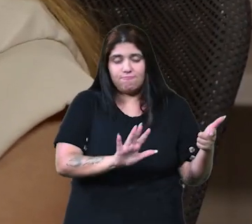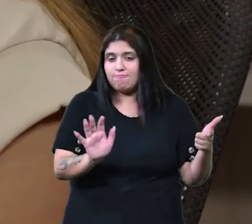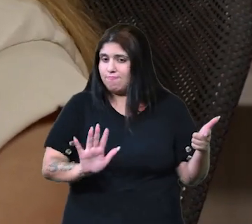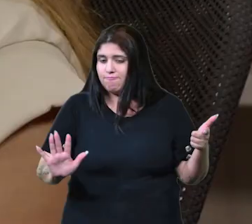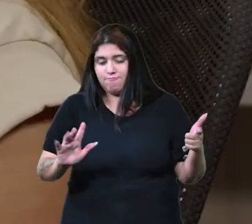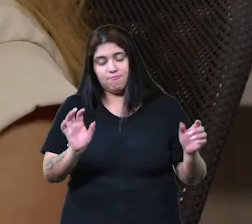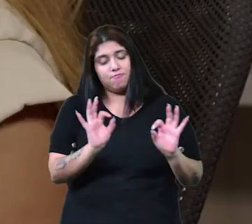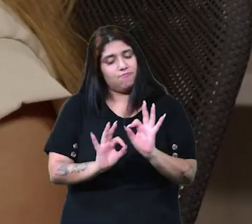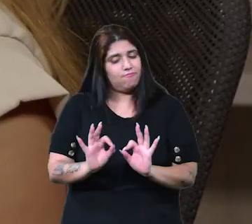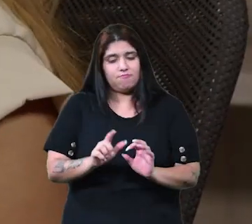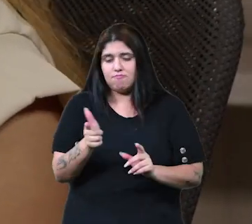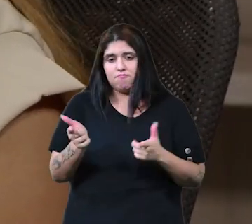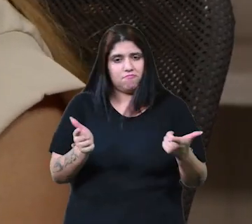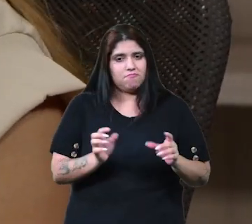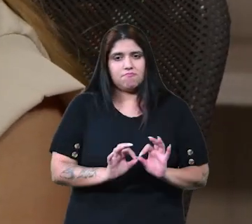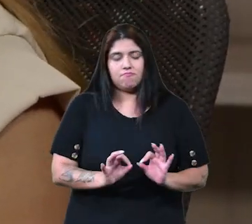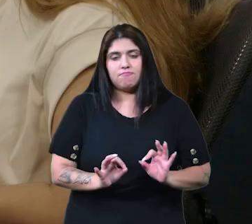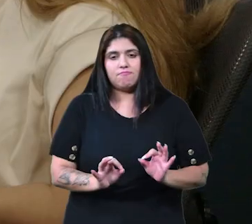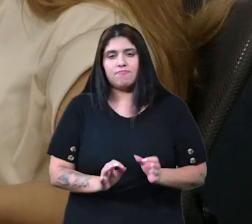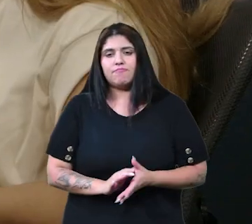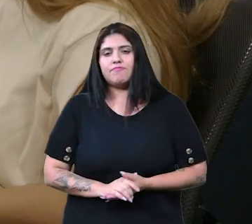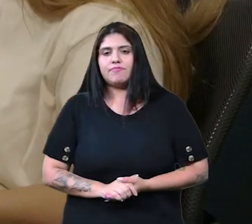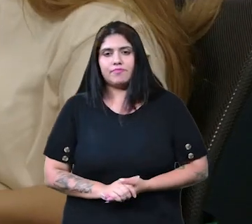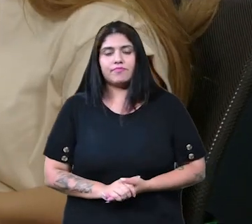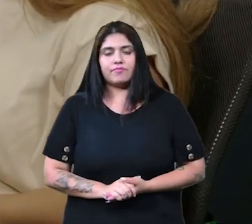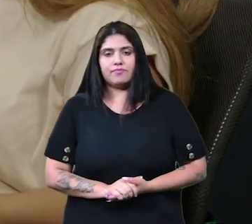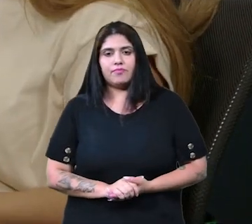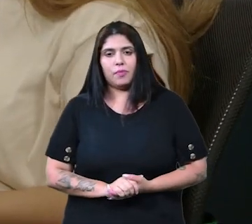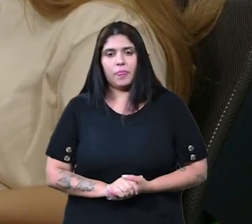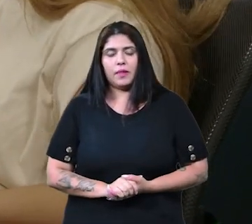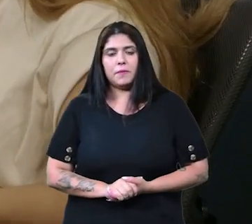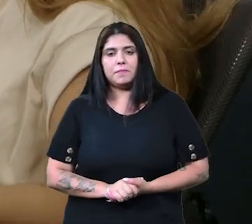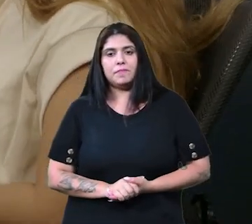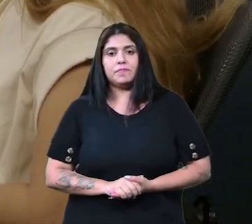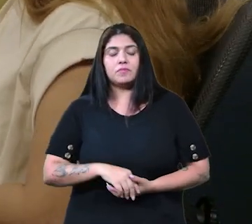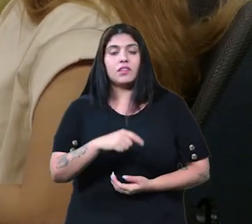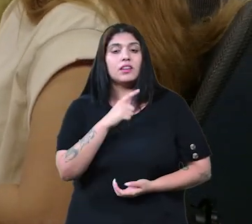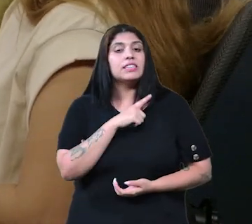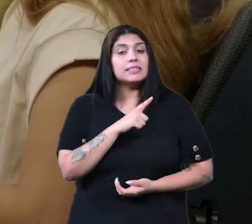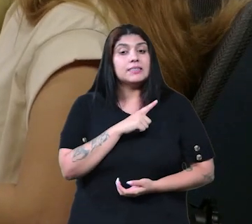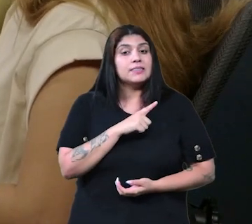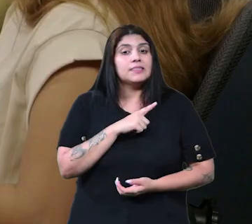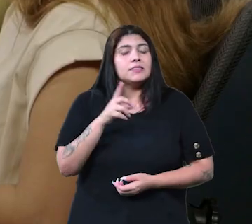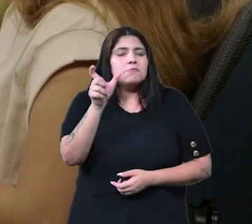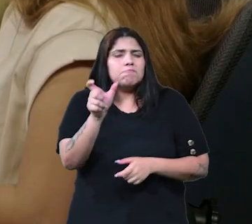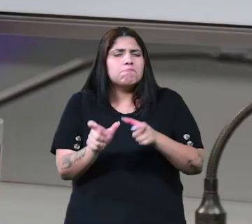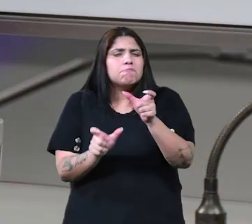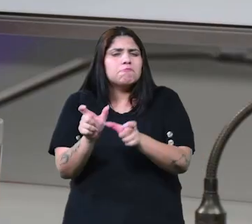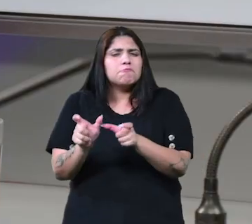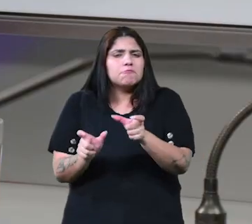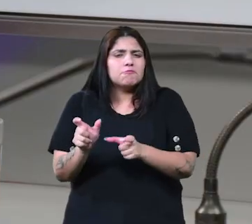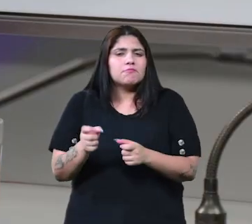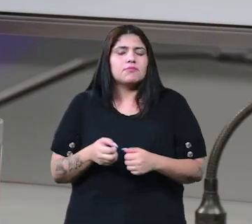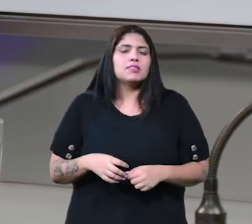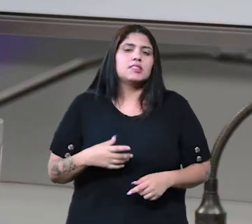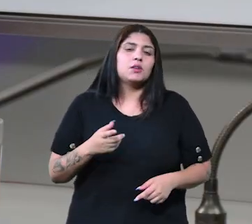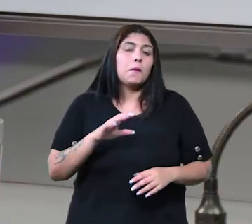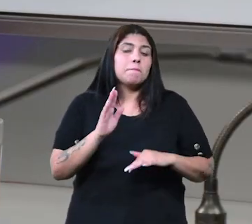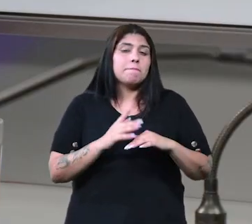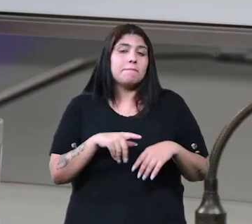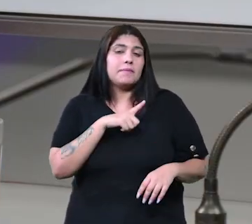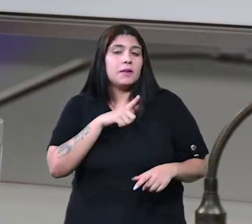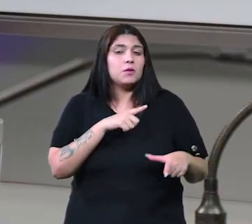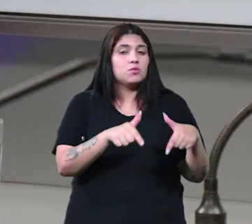organização. Sim. Bom, tem pessoas que acabam que têm um emprego, mas